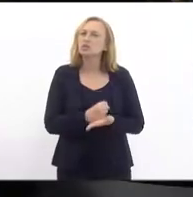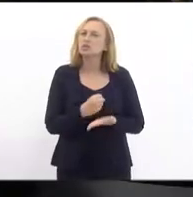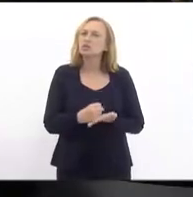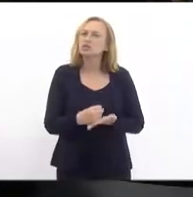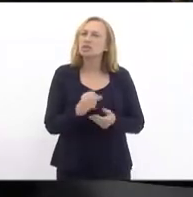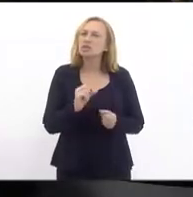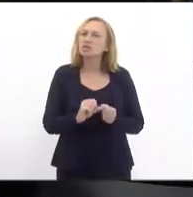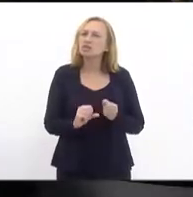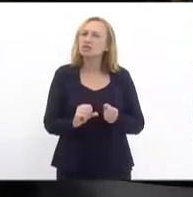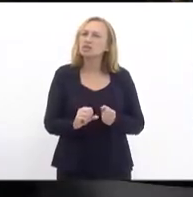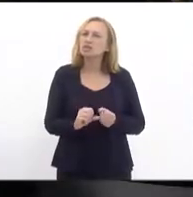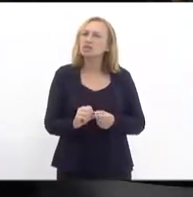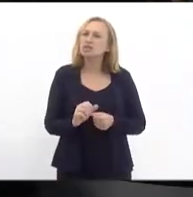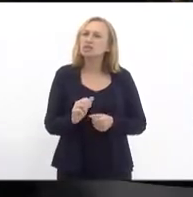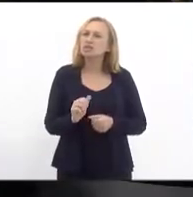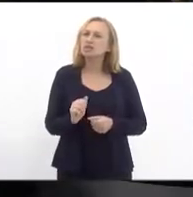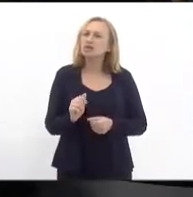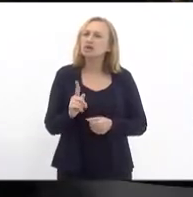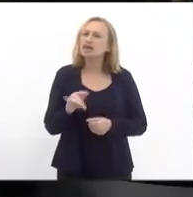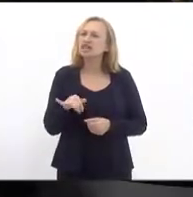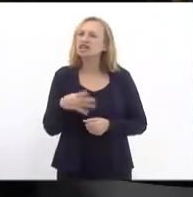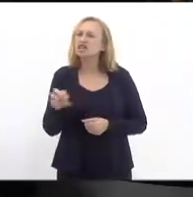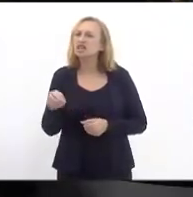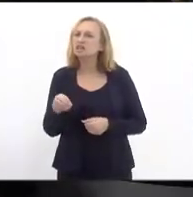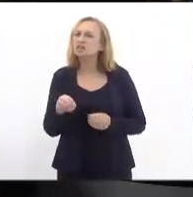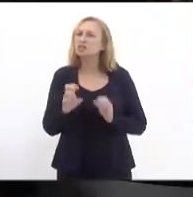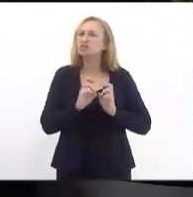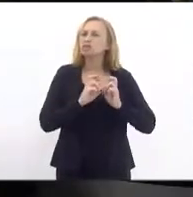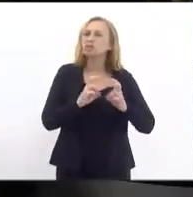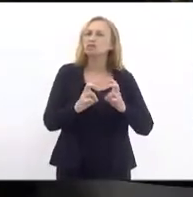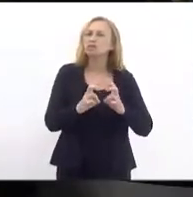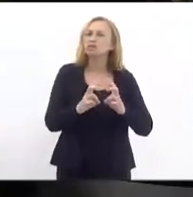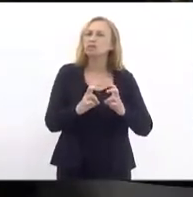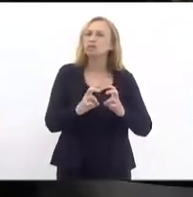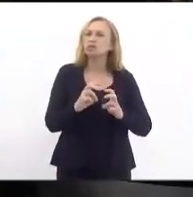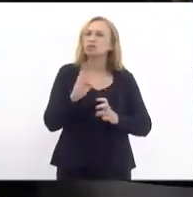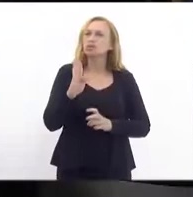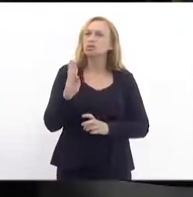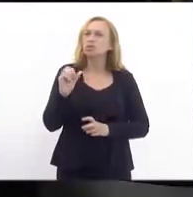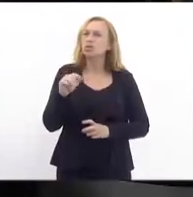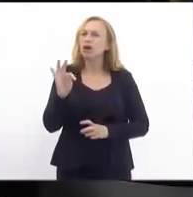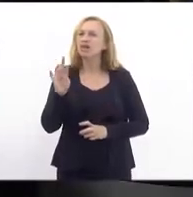de aquisição desses trens com a Bombardier